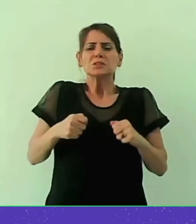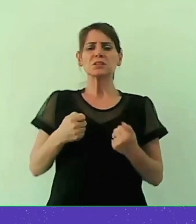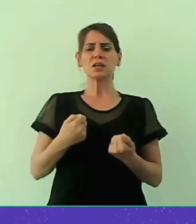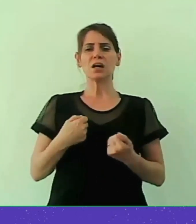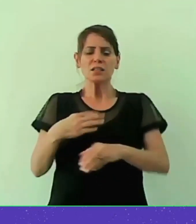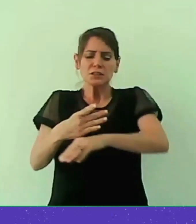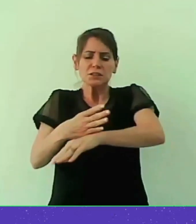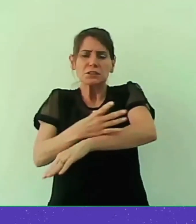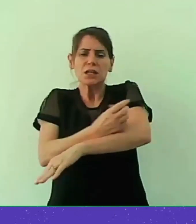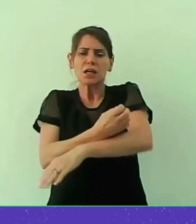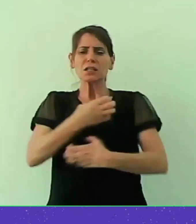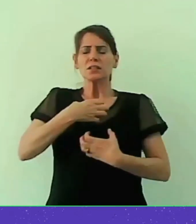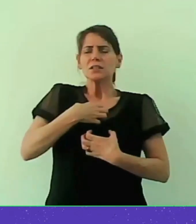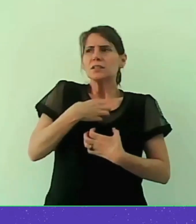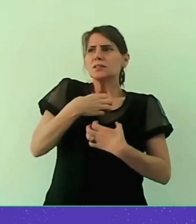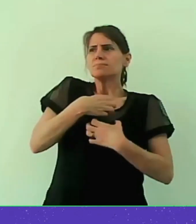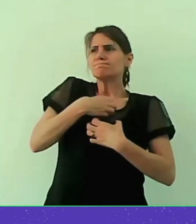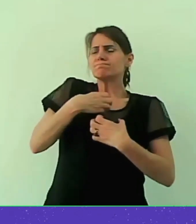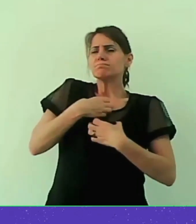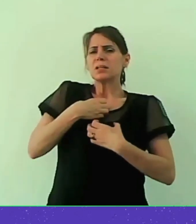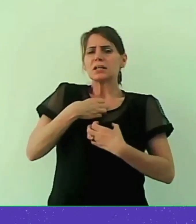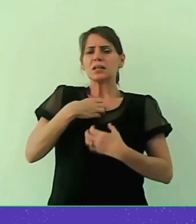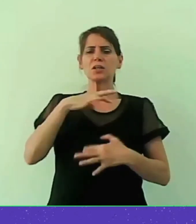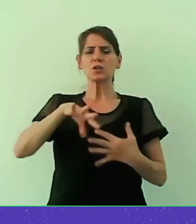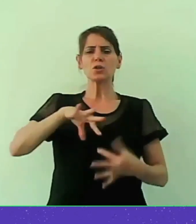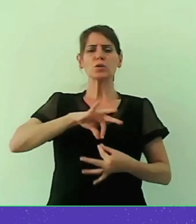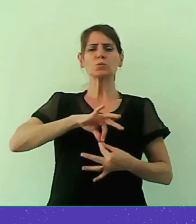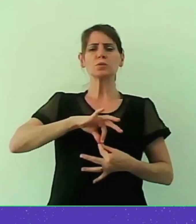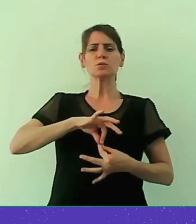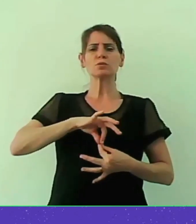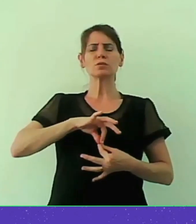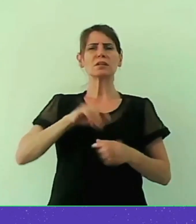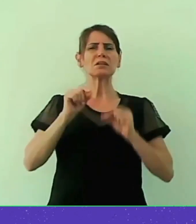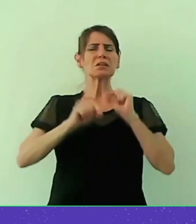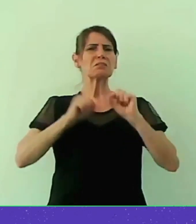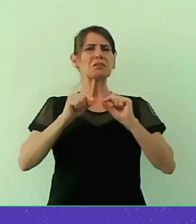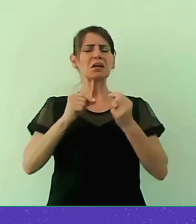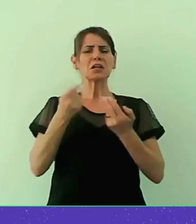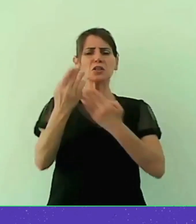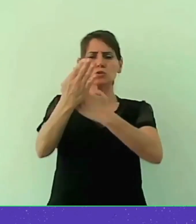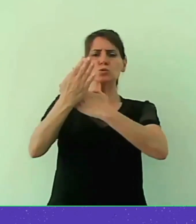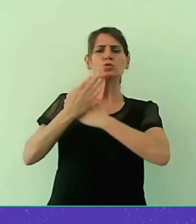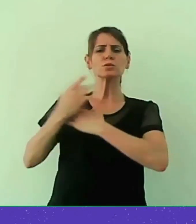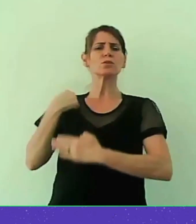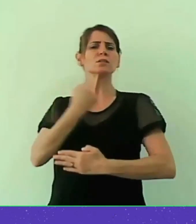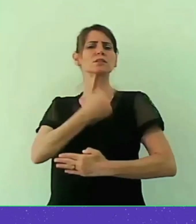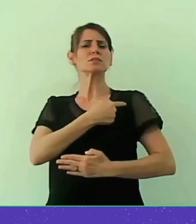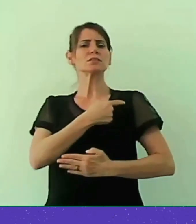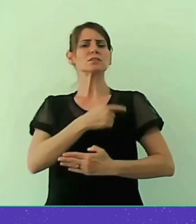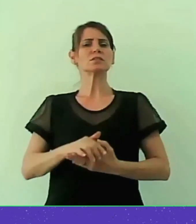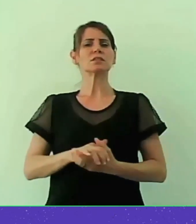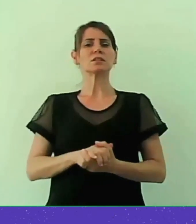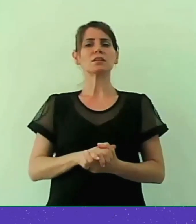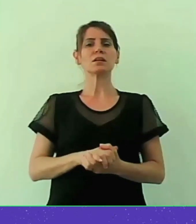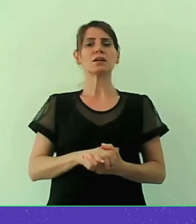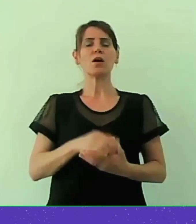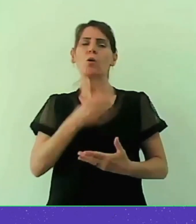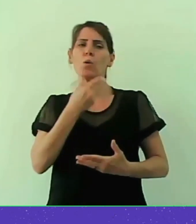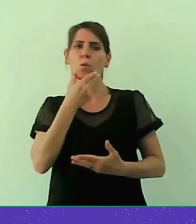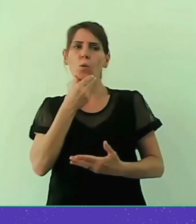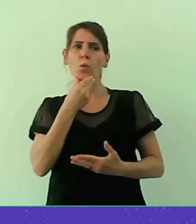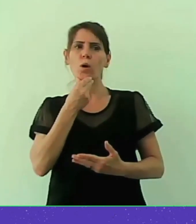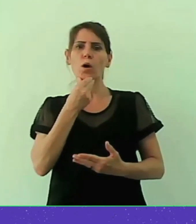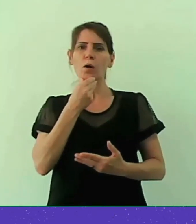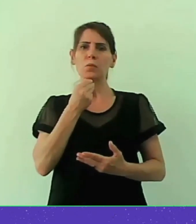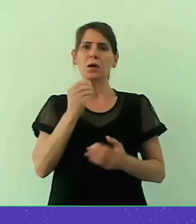emocional, e a necessidade espiritual, quem vai atender essa necessidade? O homem pode ter pão de